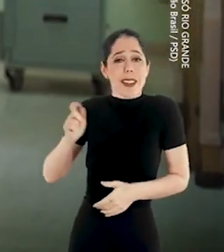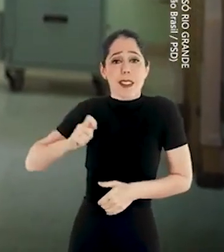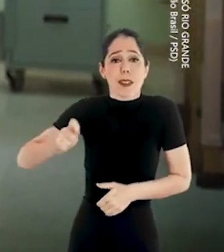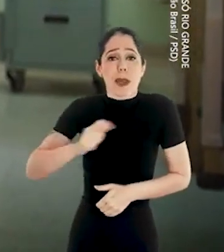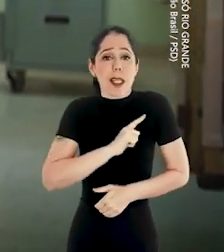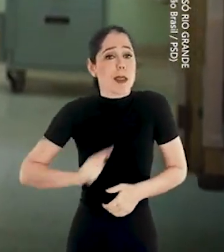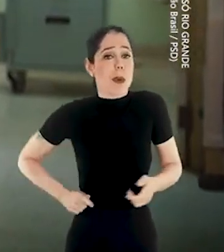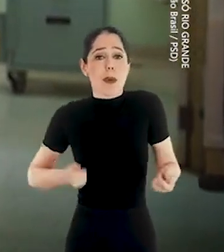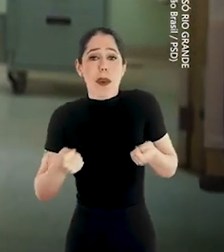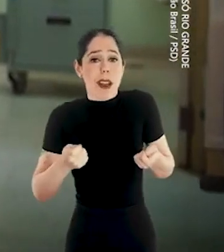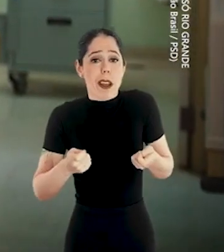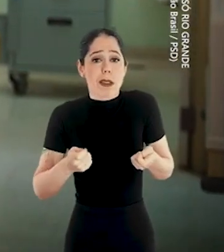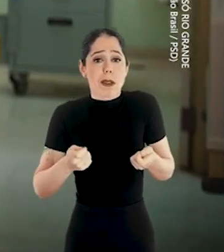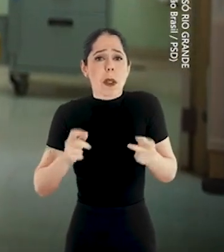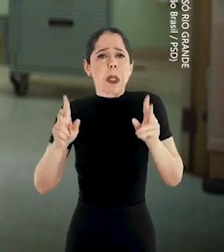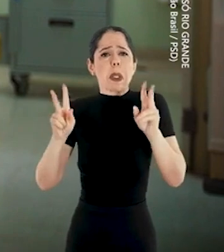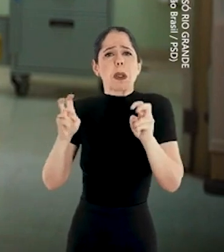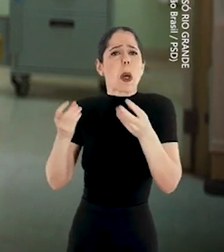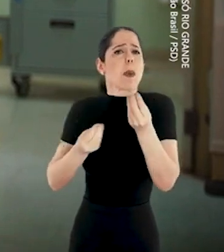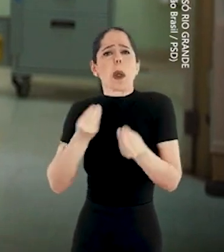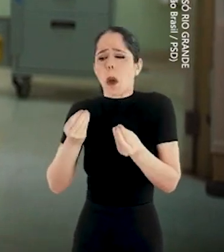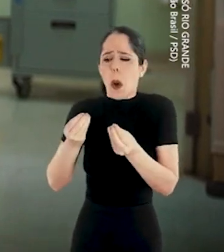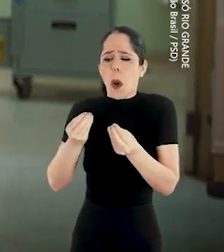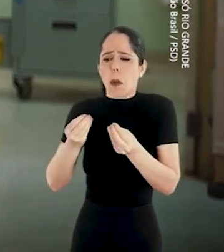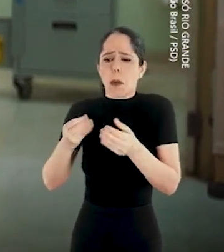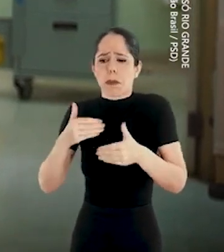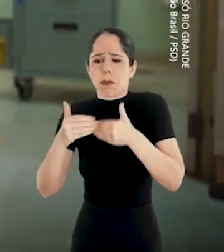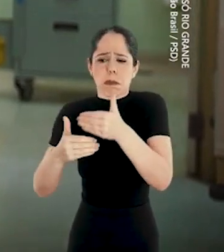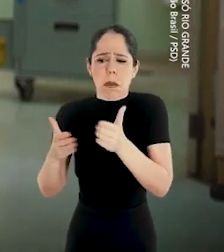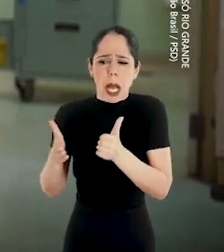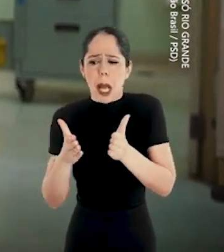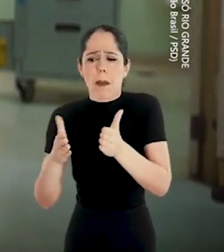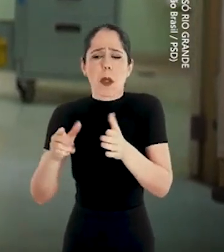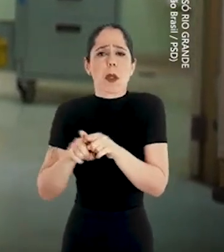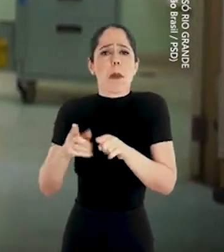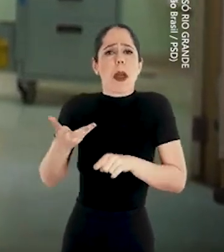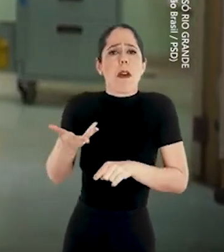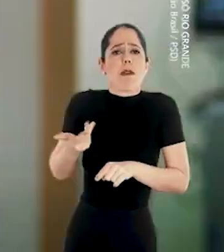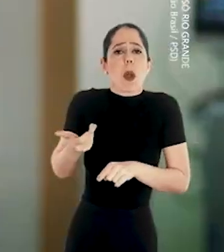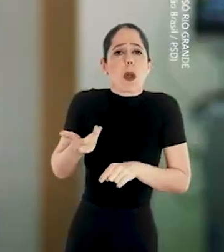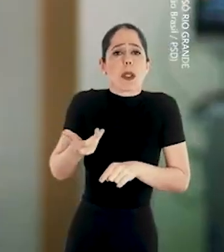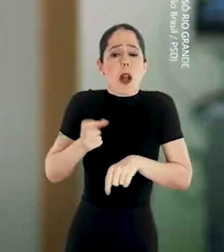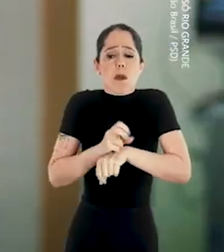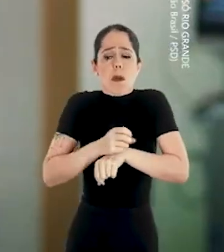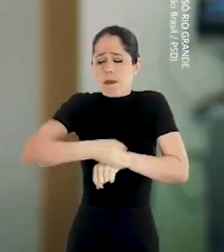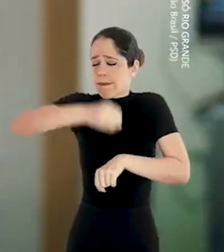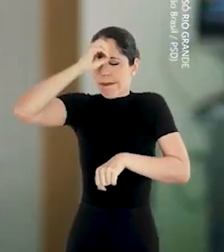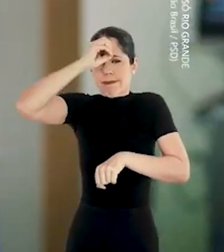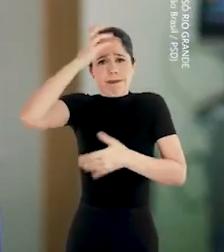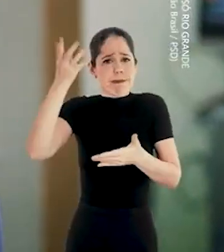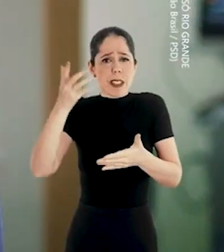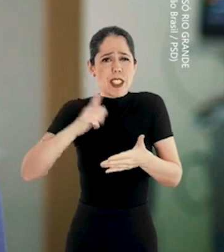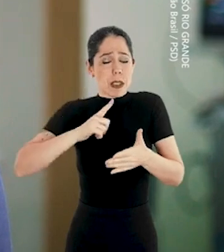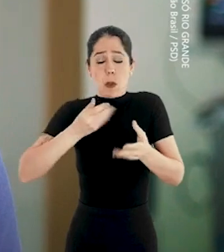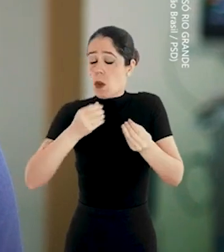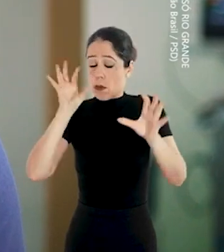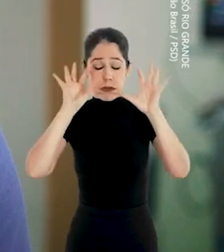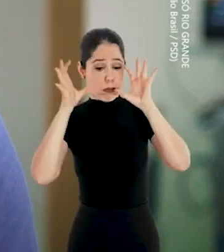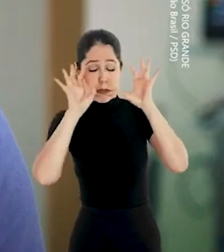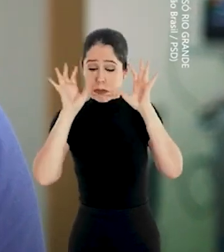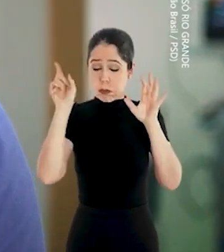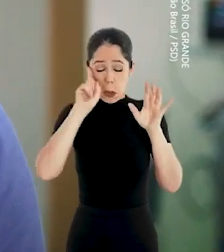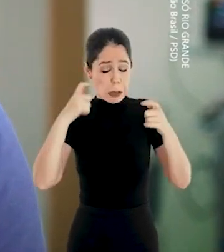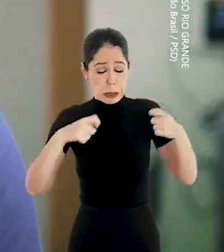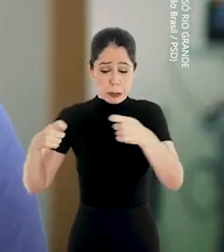meses de governo. E não se podia prever nem a trajetória e nem a velocidade do vírus. Eram dezenas de decisões por